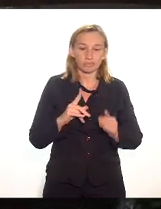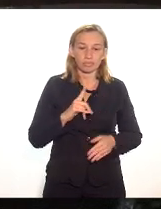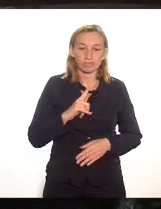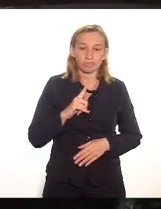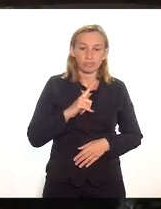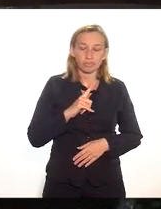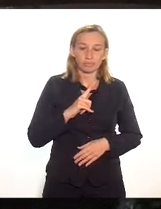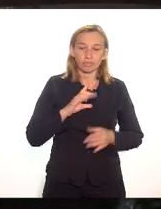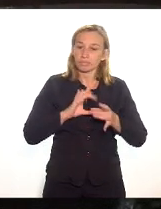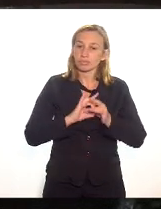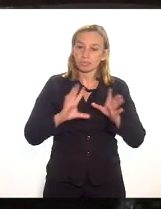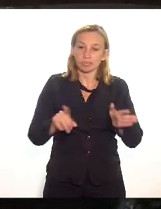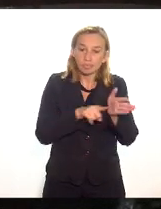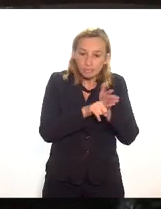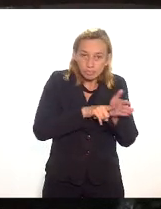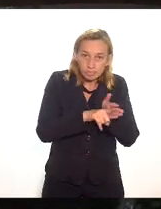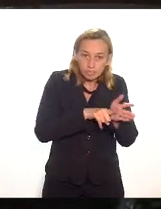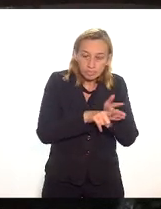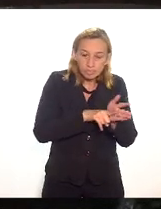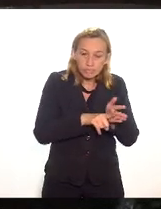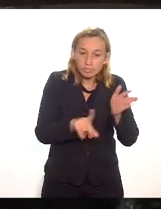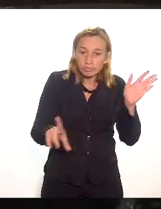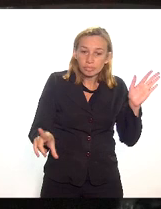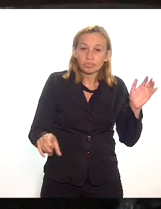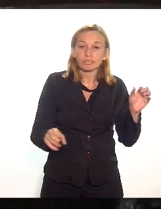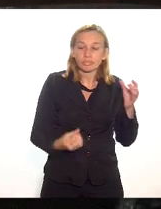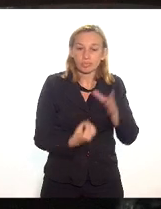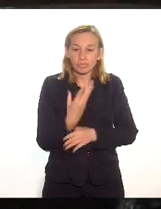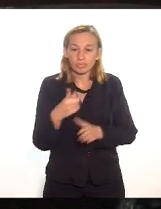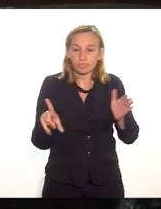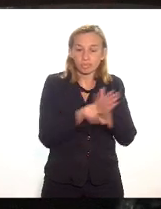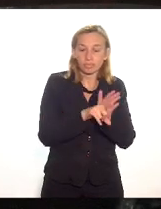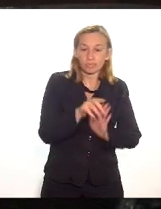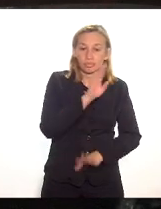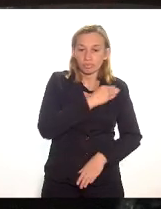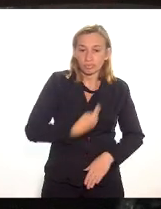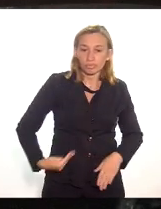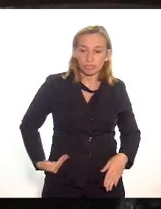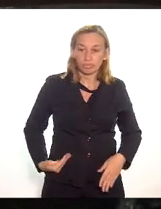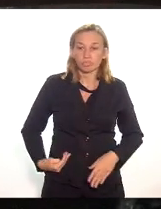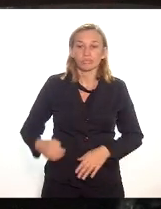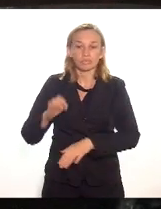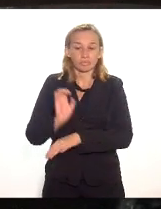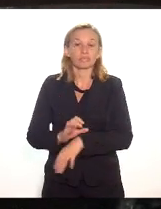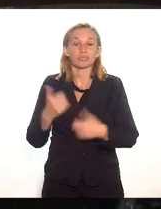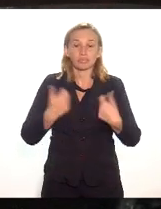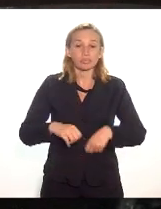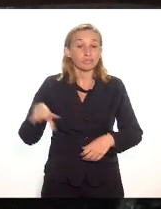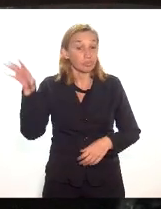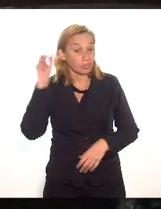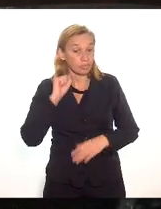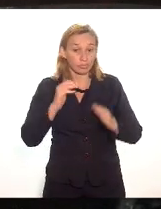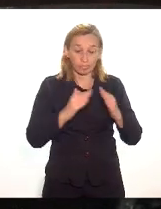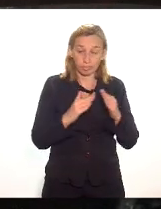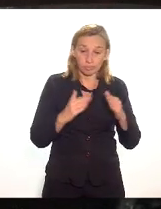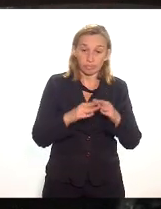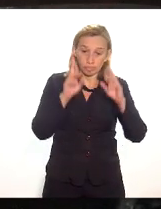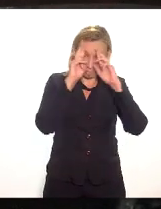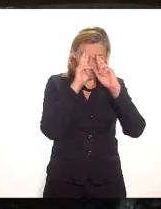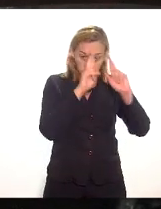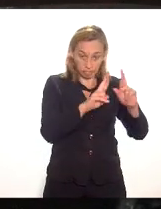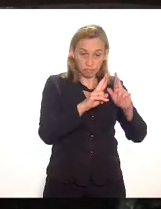autonomia para fiscalizar e legislar, e o governador do Estado precisa, sim, ouvir essa casa e